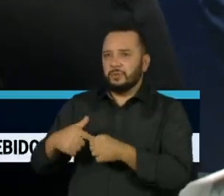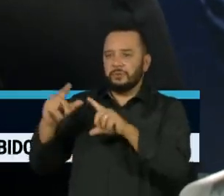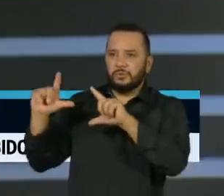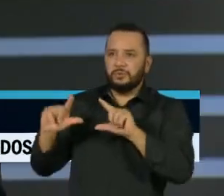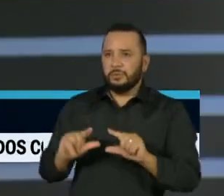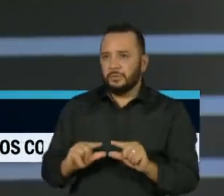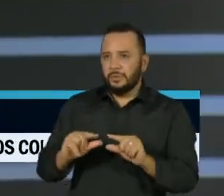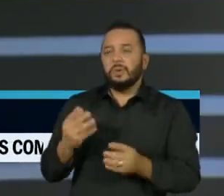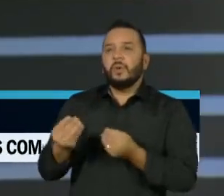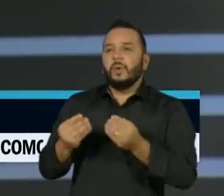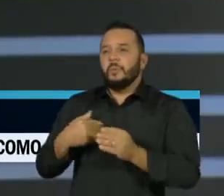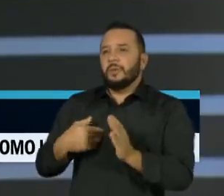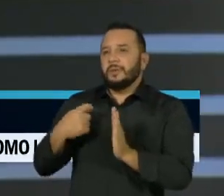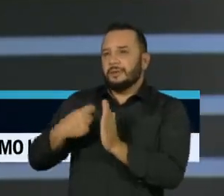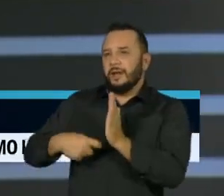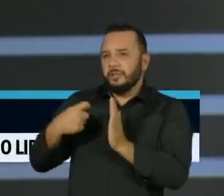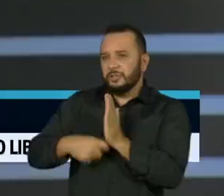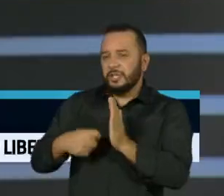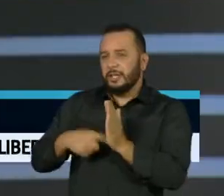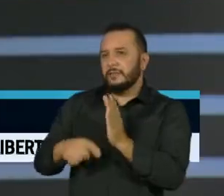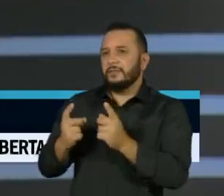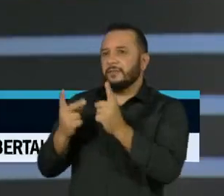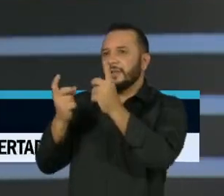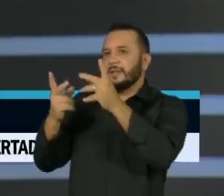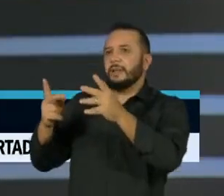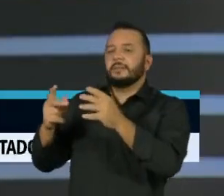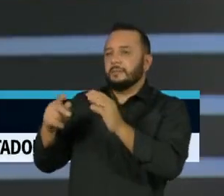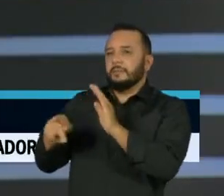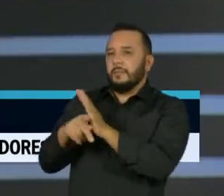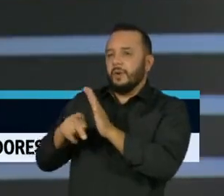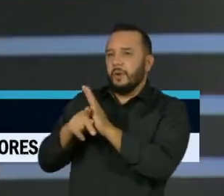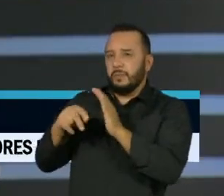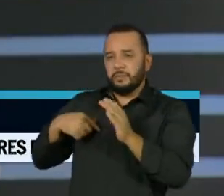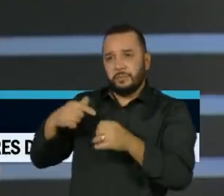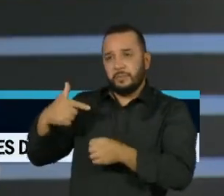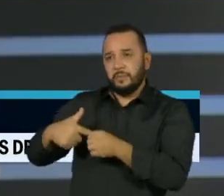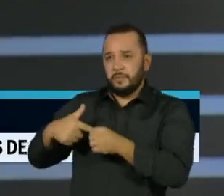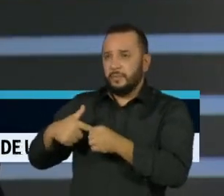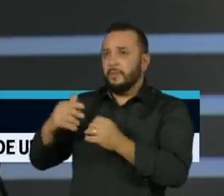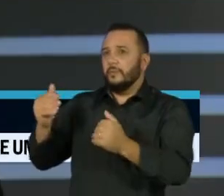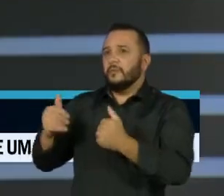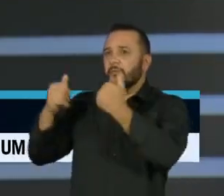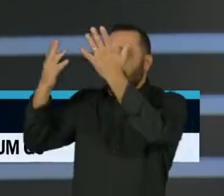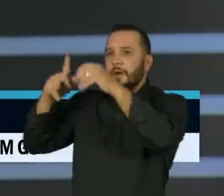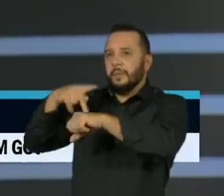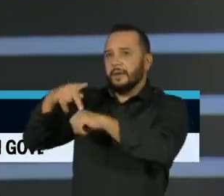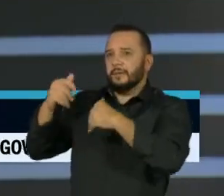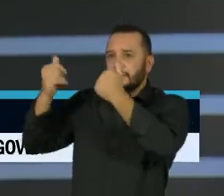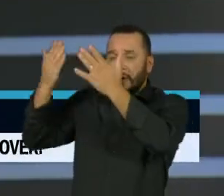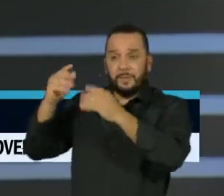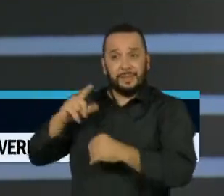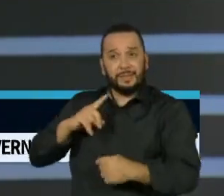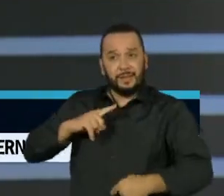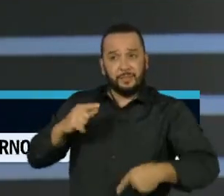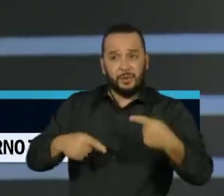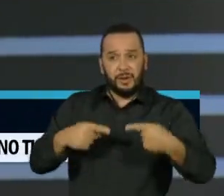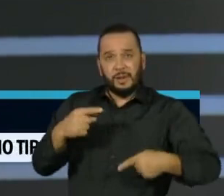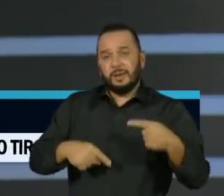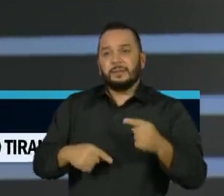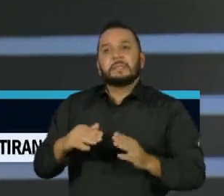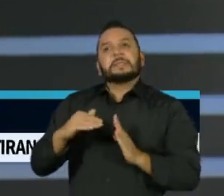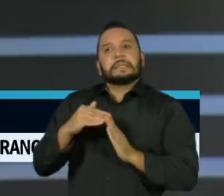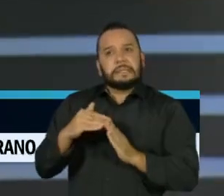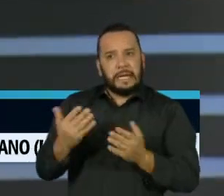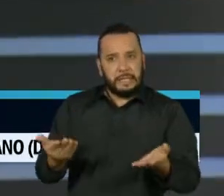tá achando exportações de petróleo bruto a dificuldade a uma polêmica muito grande no senado com